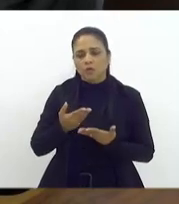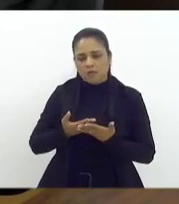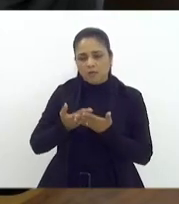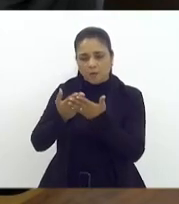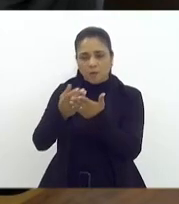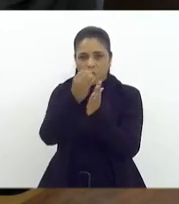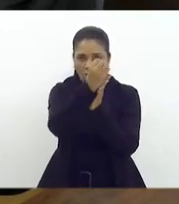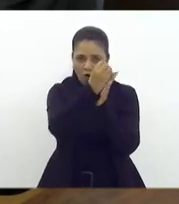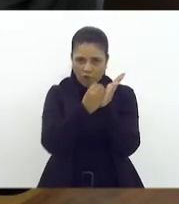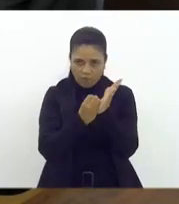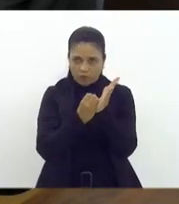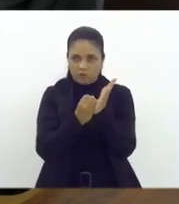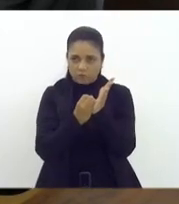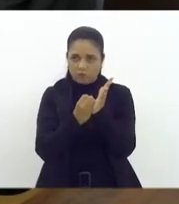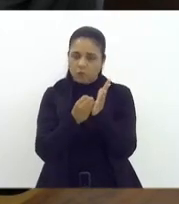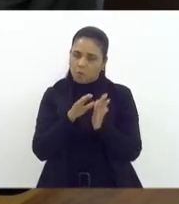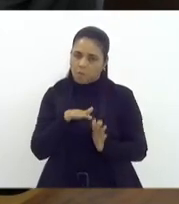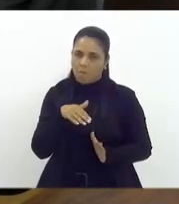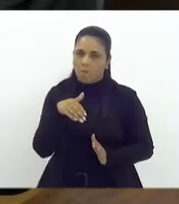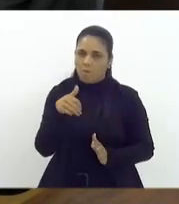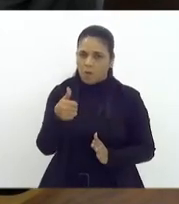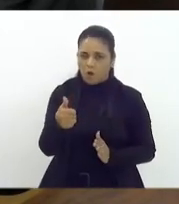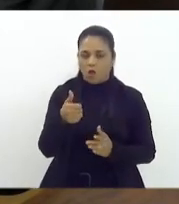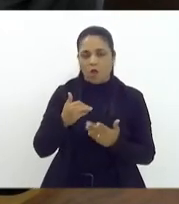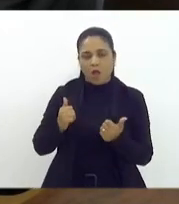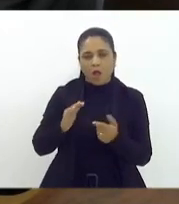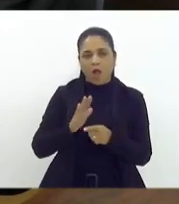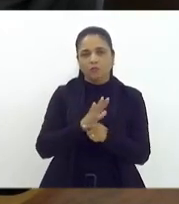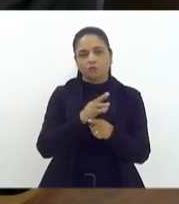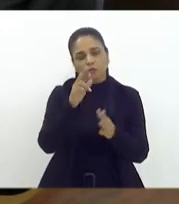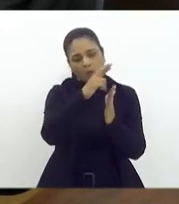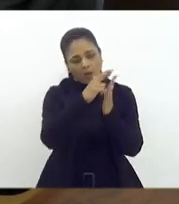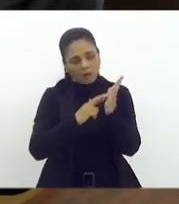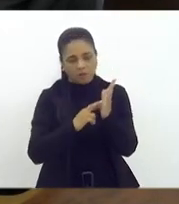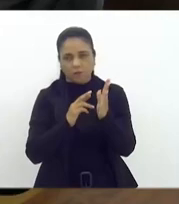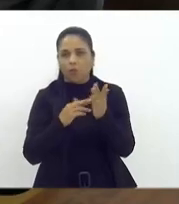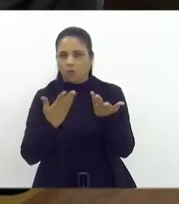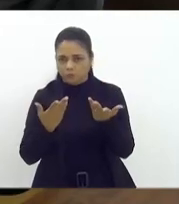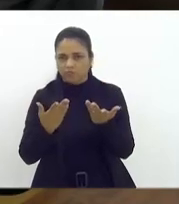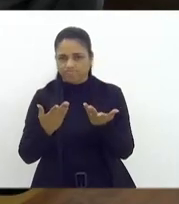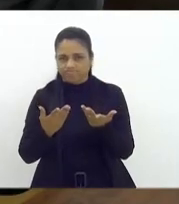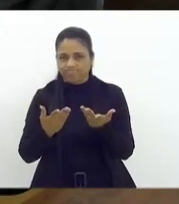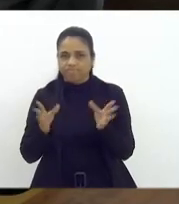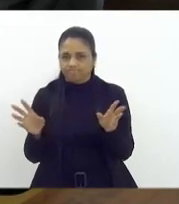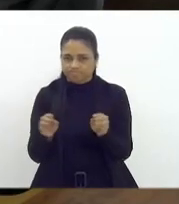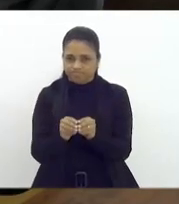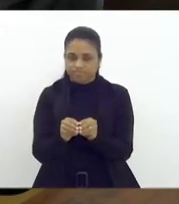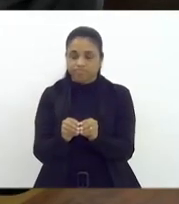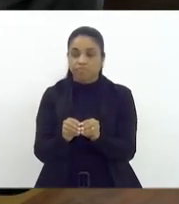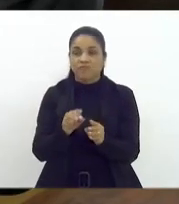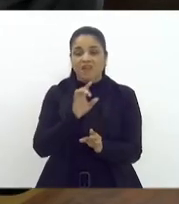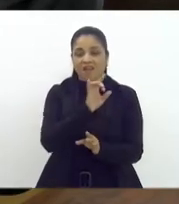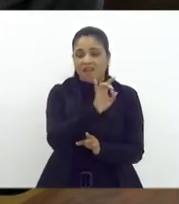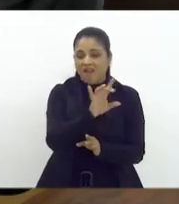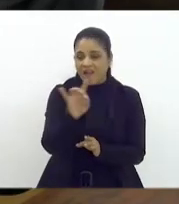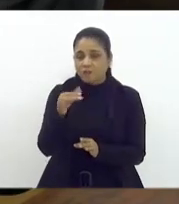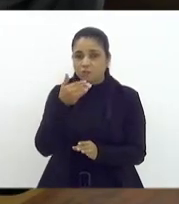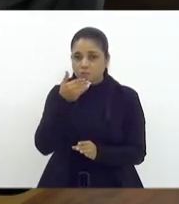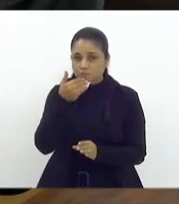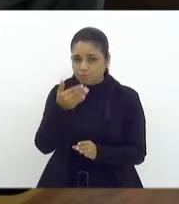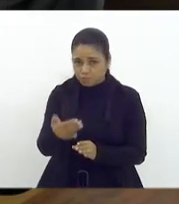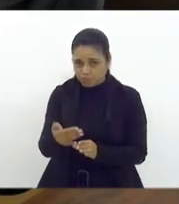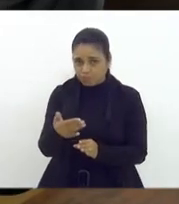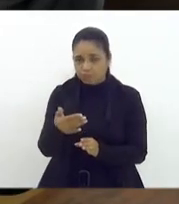encaminhamento de ofício porque a gente isso contribui também no relatório final cada pessoa normalizou o pedido